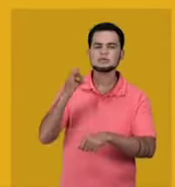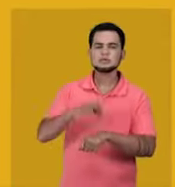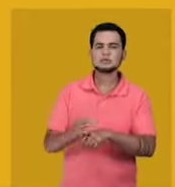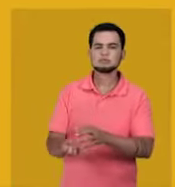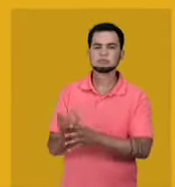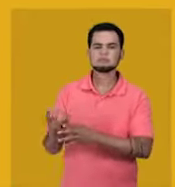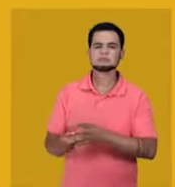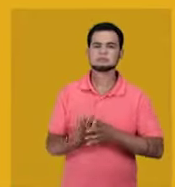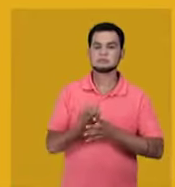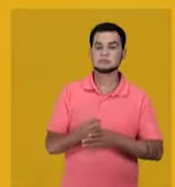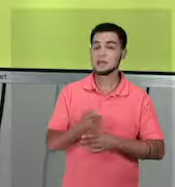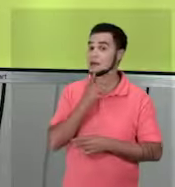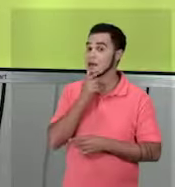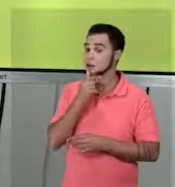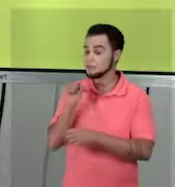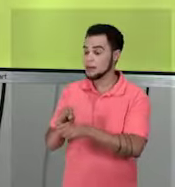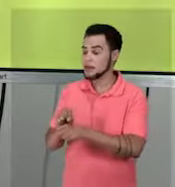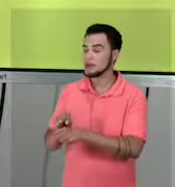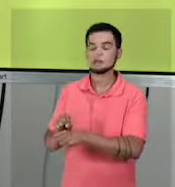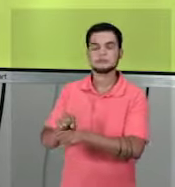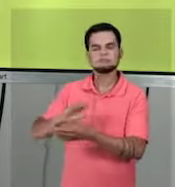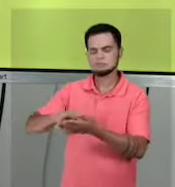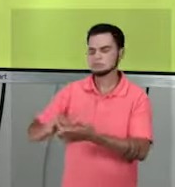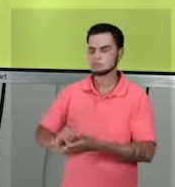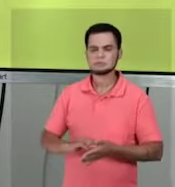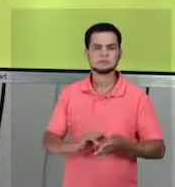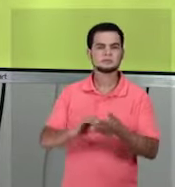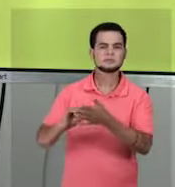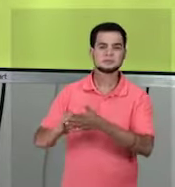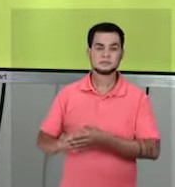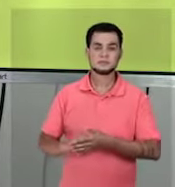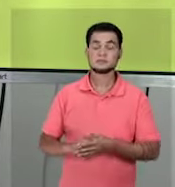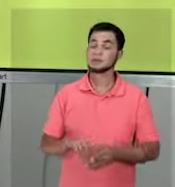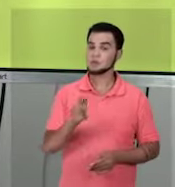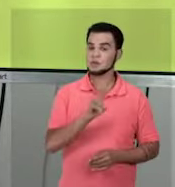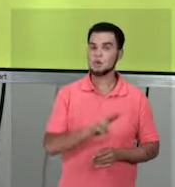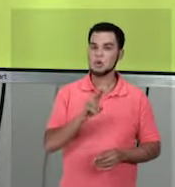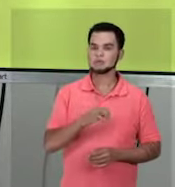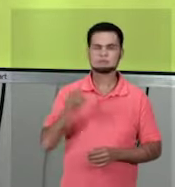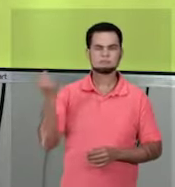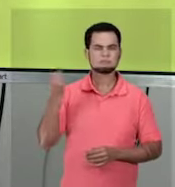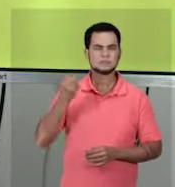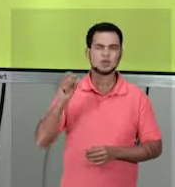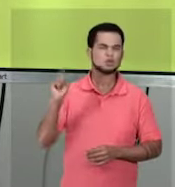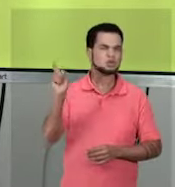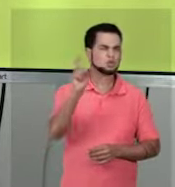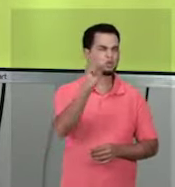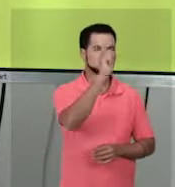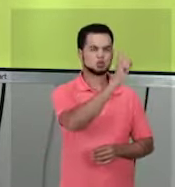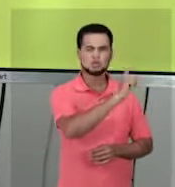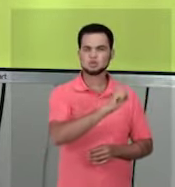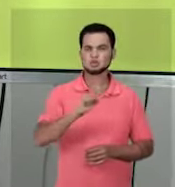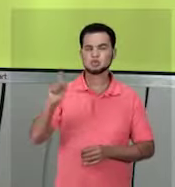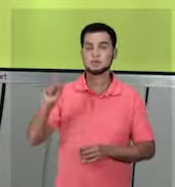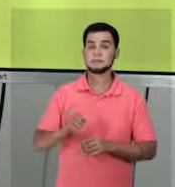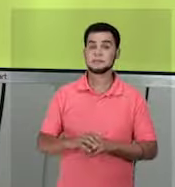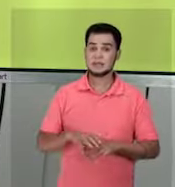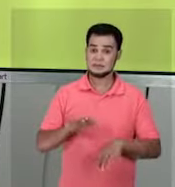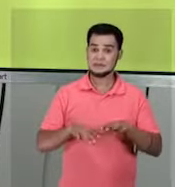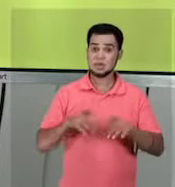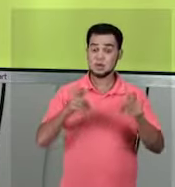parada devem ser eliminados. Utilização de inseticidas e pesticidas. Em regiões muito endêmicas, a gente